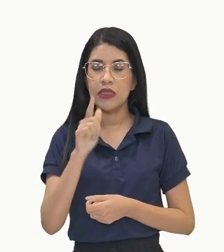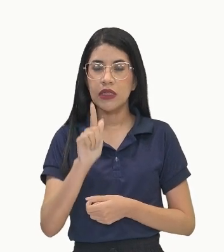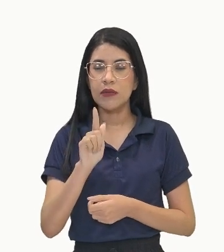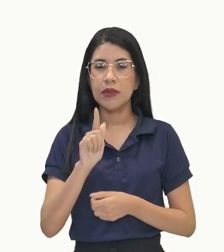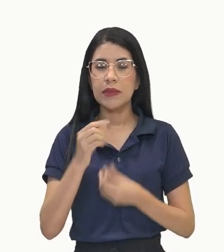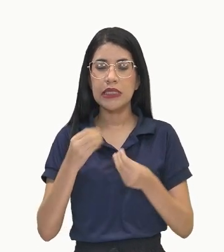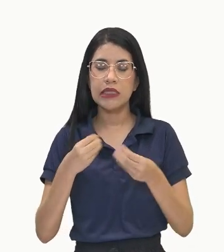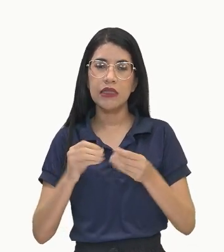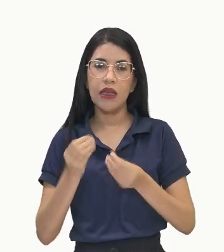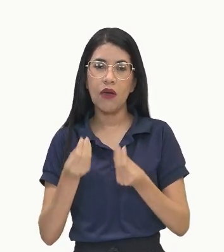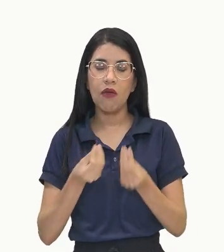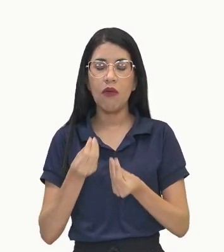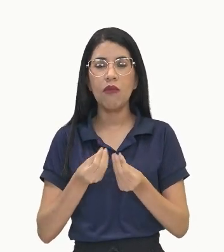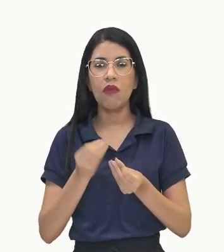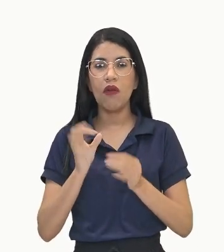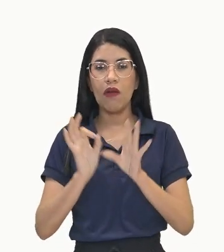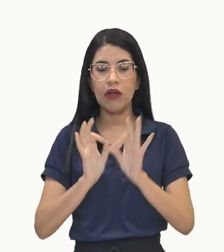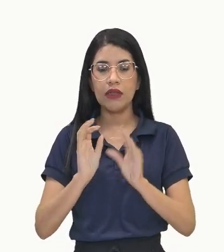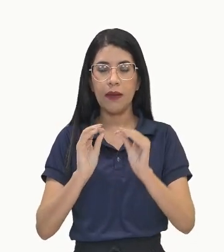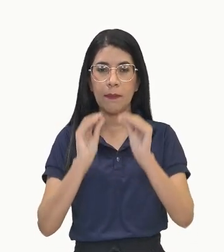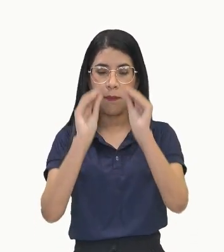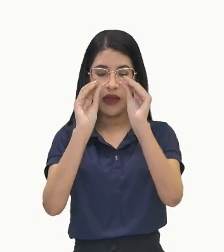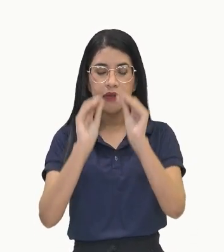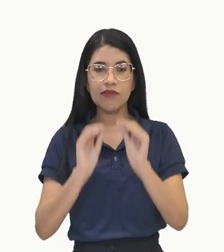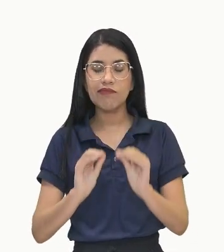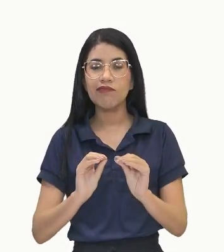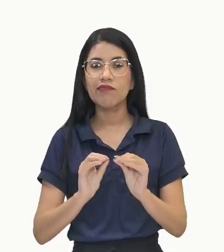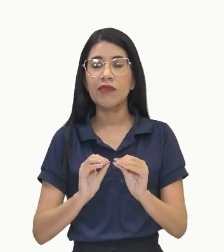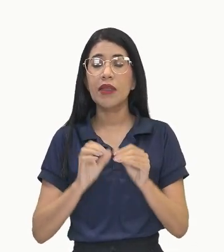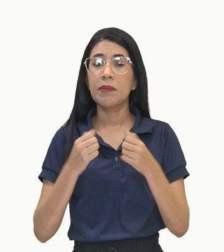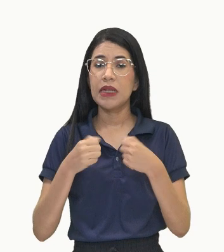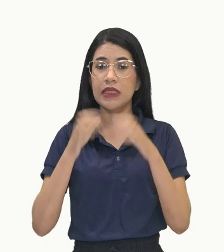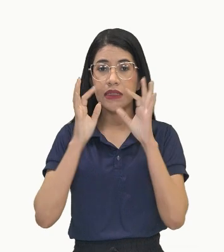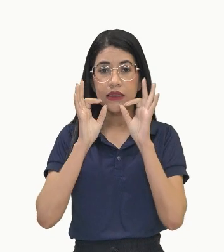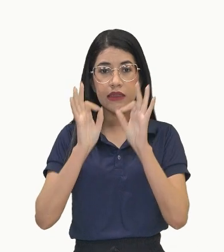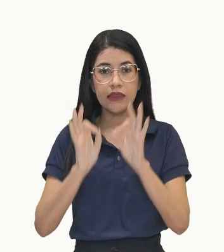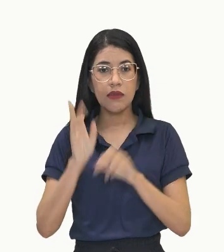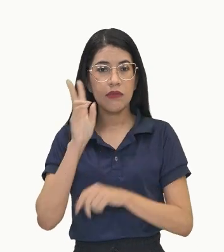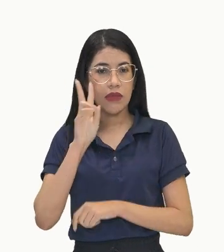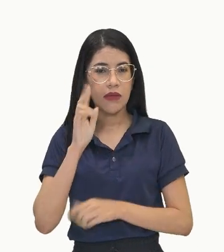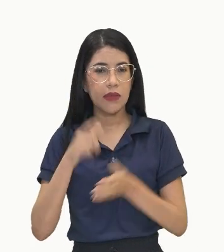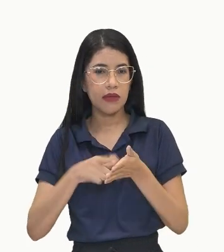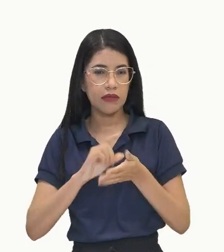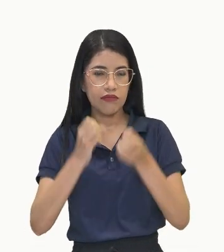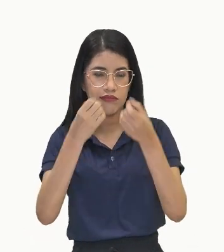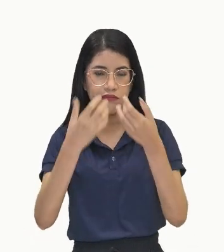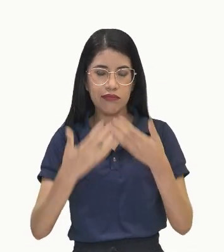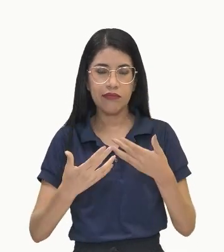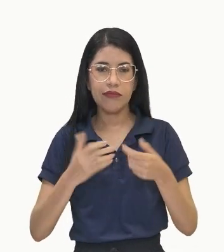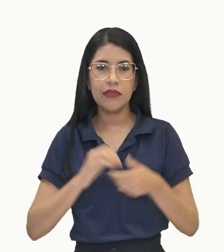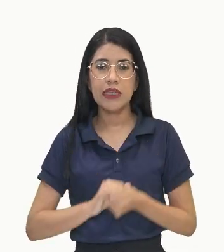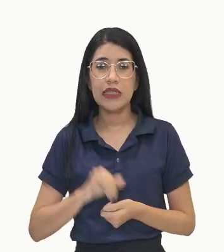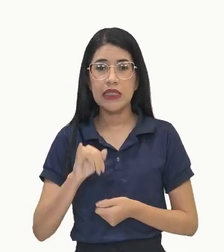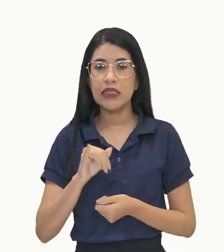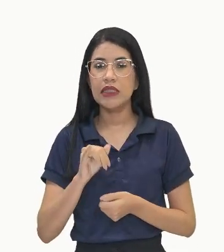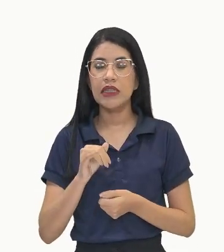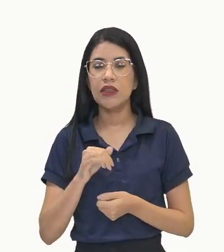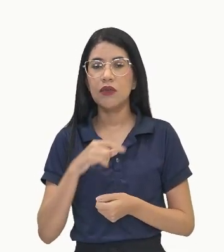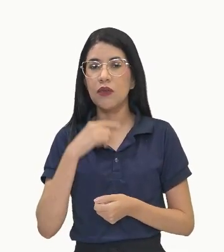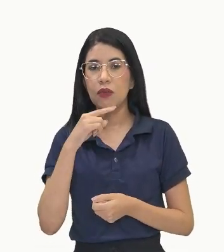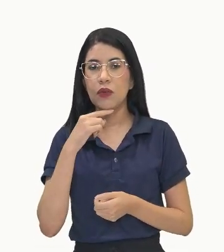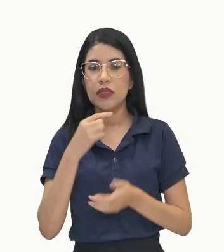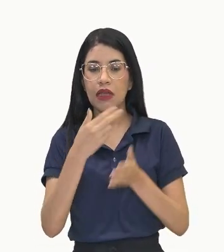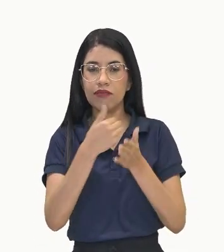prestar bastante atenção nisso, porque lembra que eu falei para vocês, se vocês não desenharem, vocês não vão